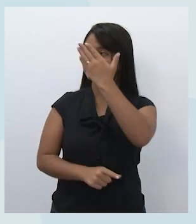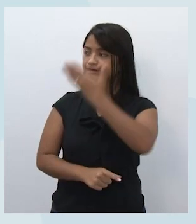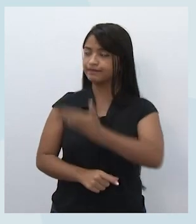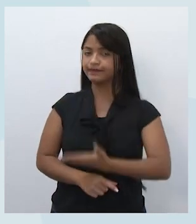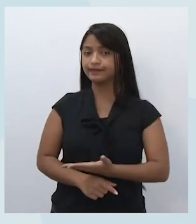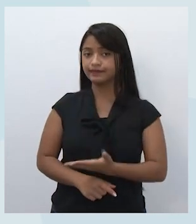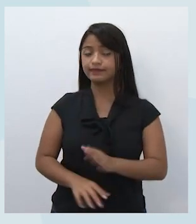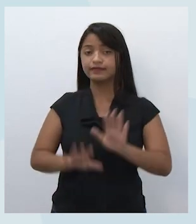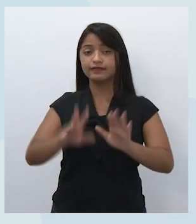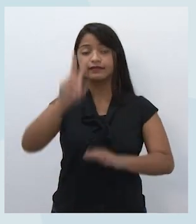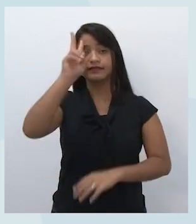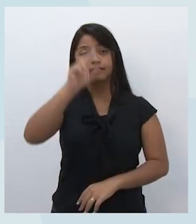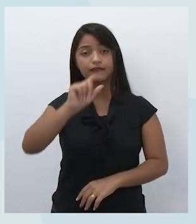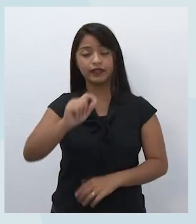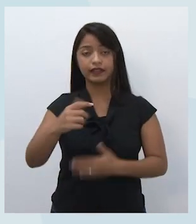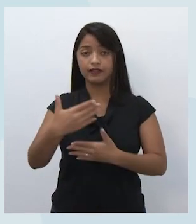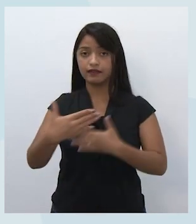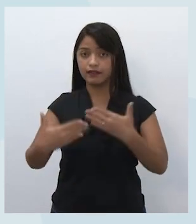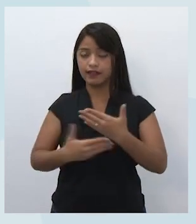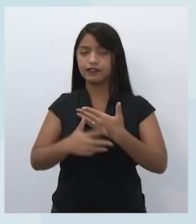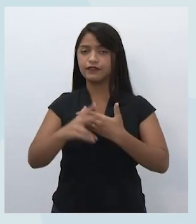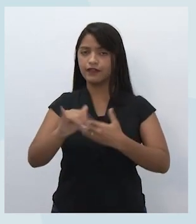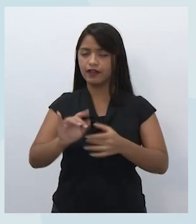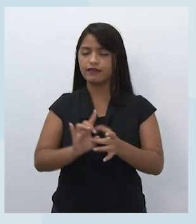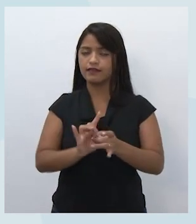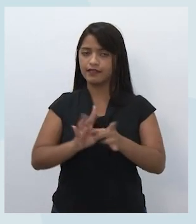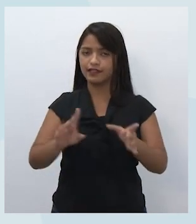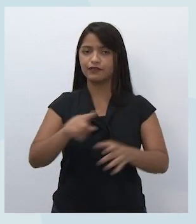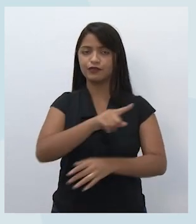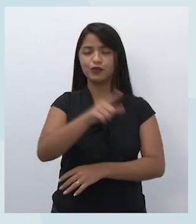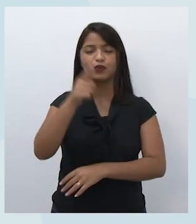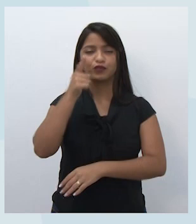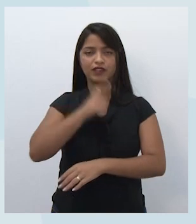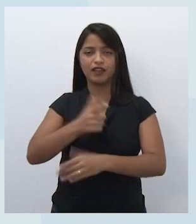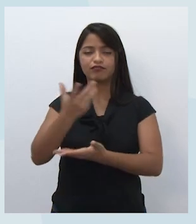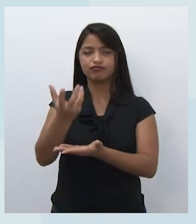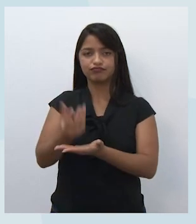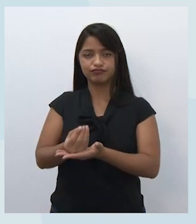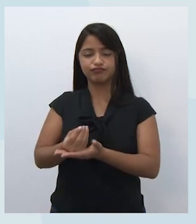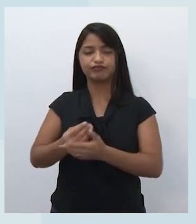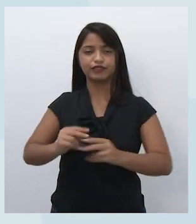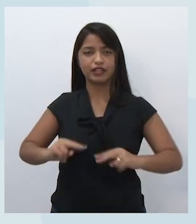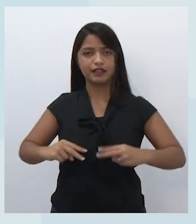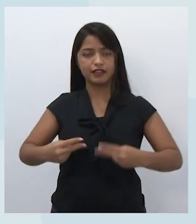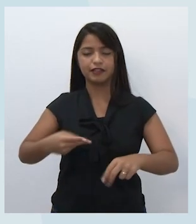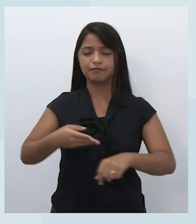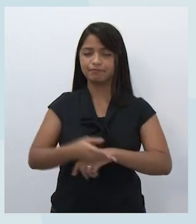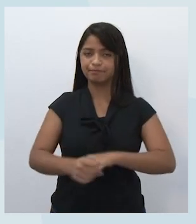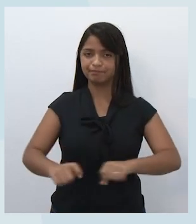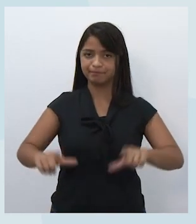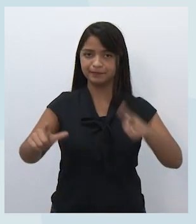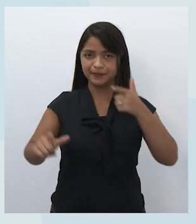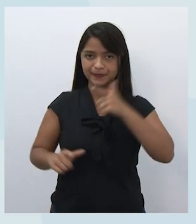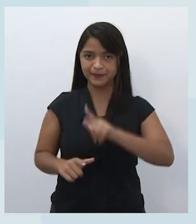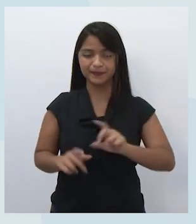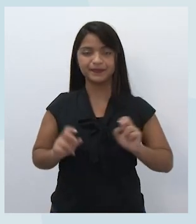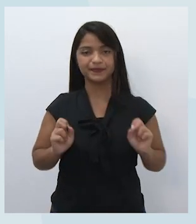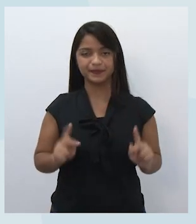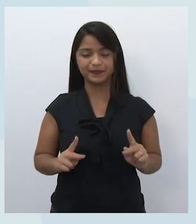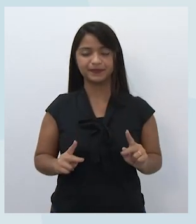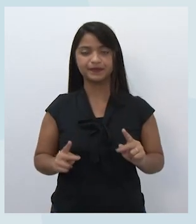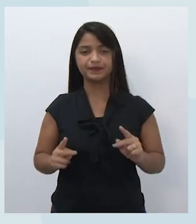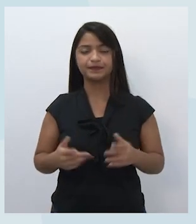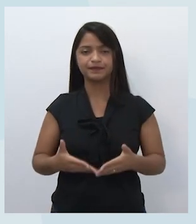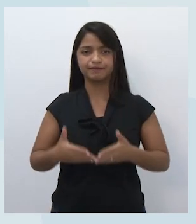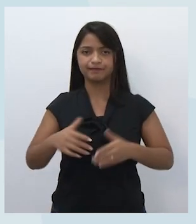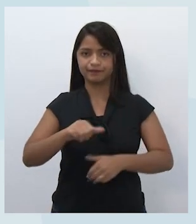ser disponibilizados depois para vocês, então vocês vão ter acesso a todos esses links que nós estamos trazendo. Passa para